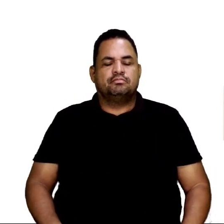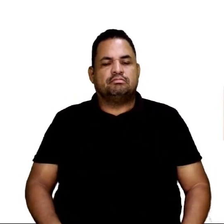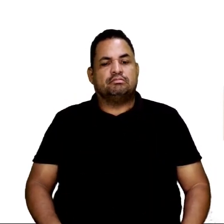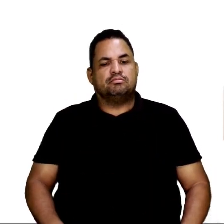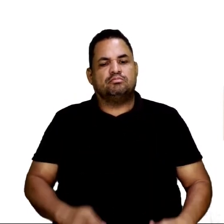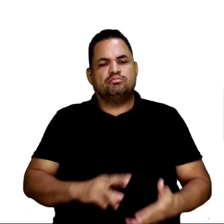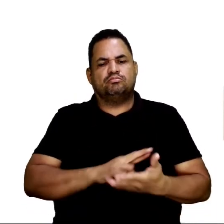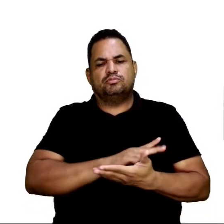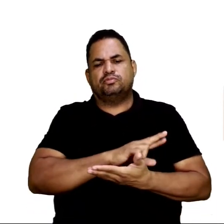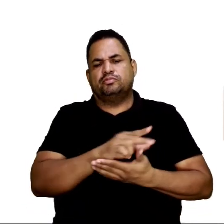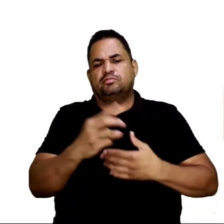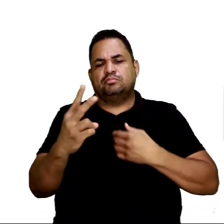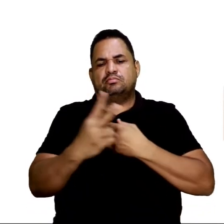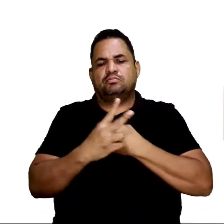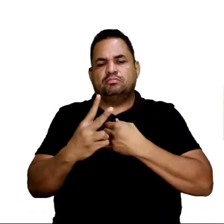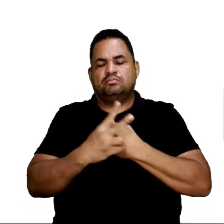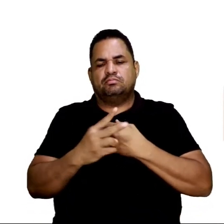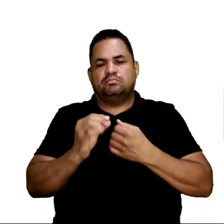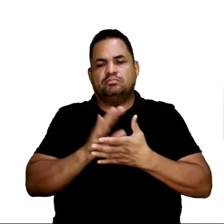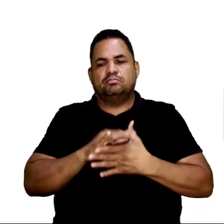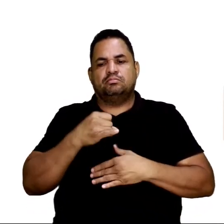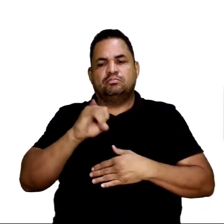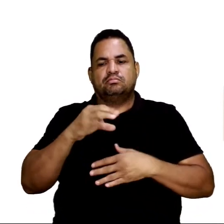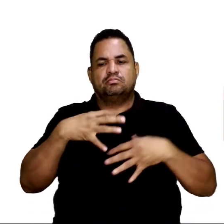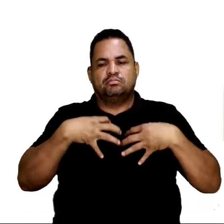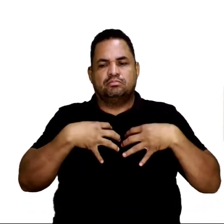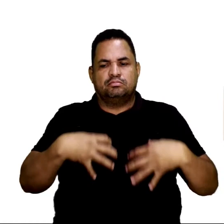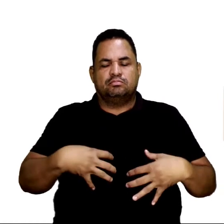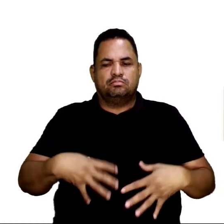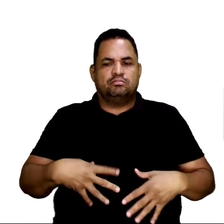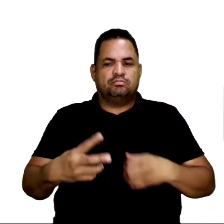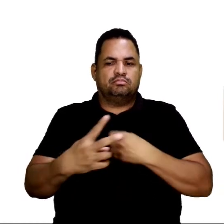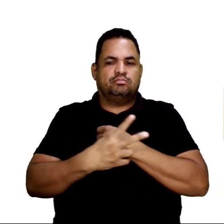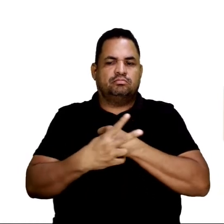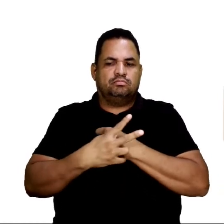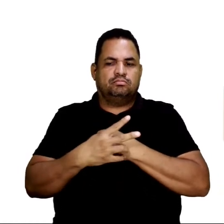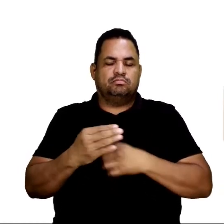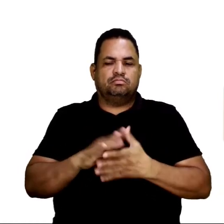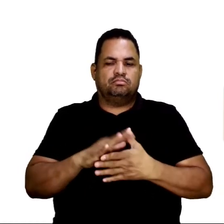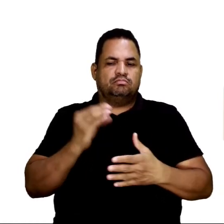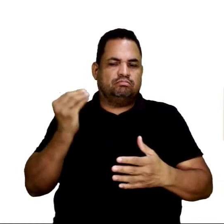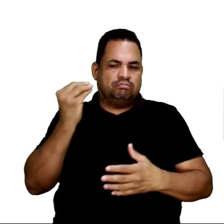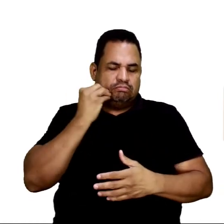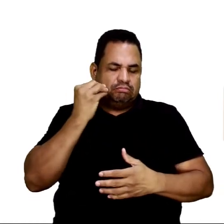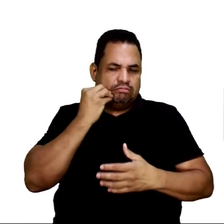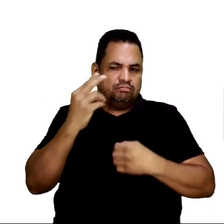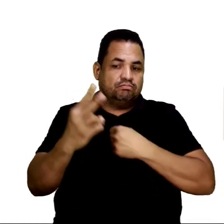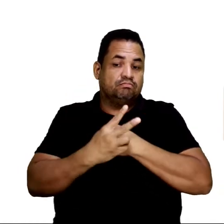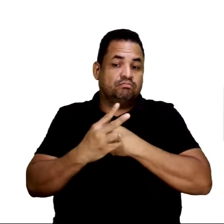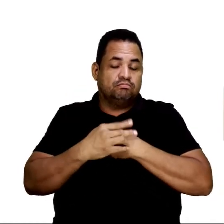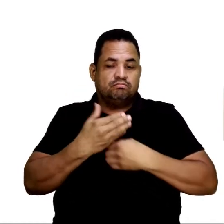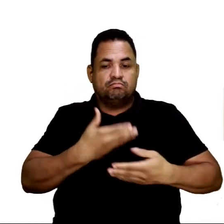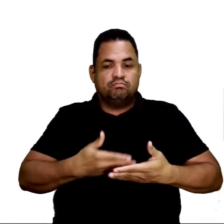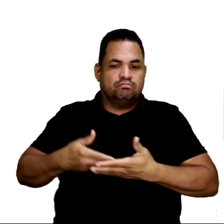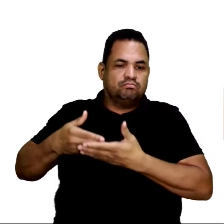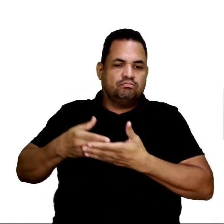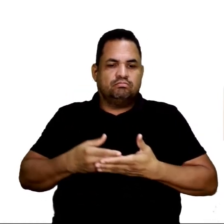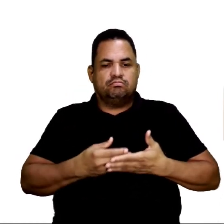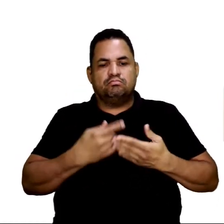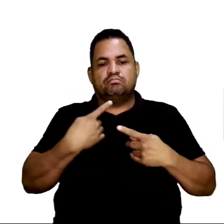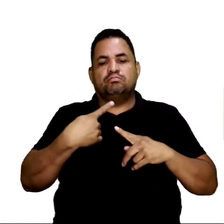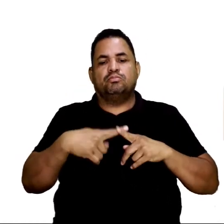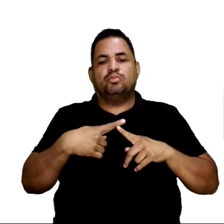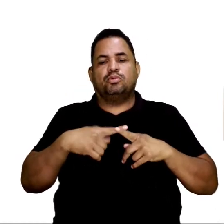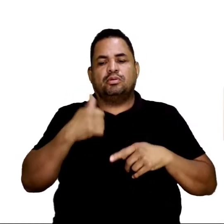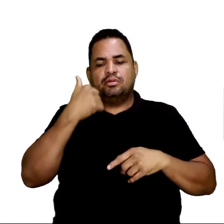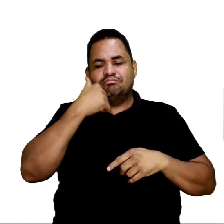proteção. Se o teu organismo protege, tenta fazer de tudo para proteger o teu bebê, por que a mãe não